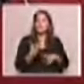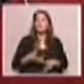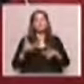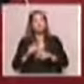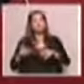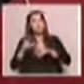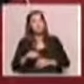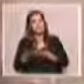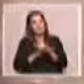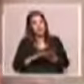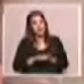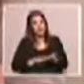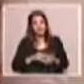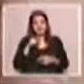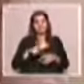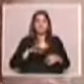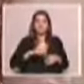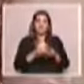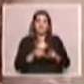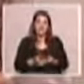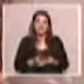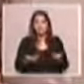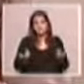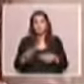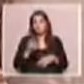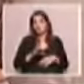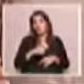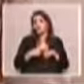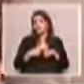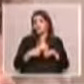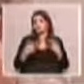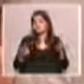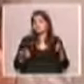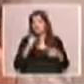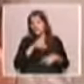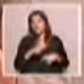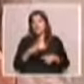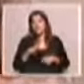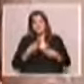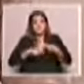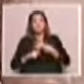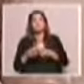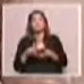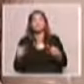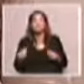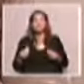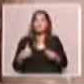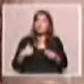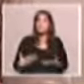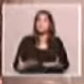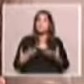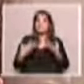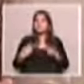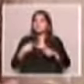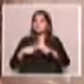base desses queijos. Portanto, isso é uma forma muito interessante de veicular um produto que queremos que chegue em